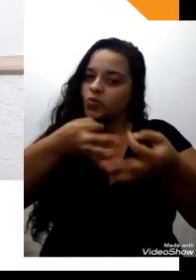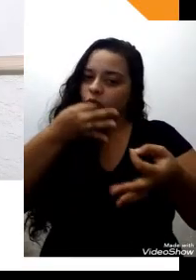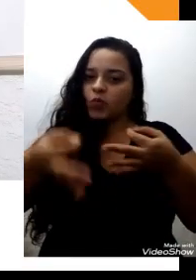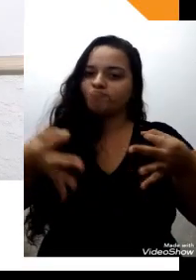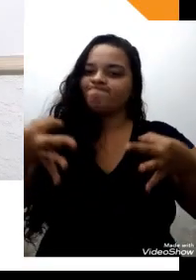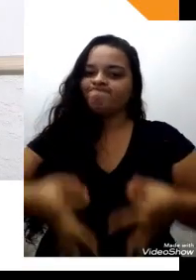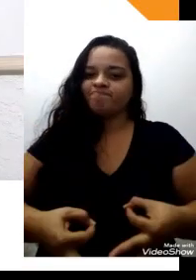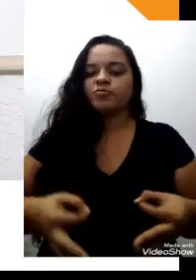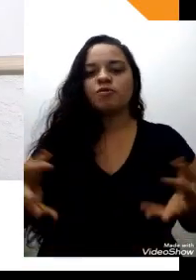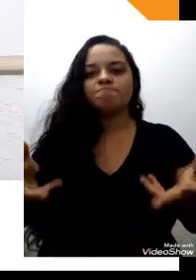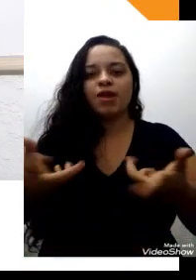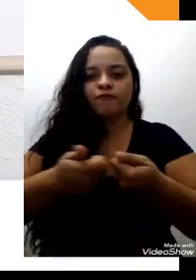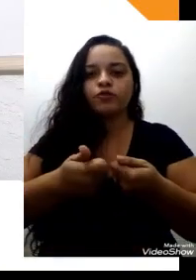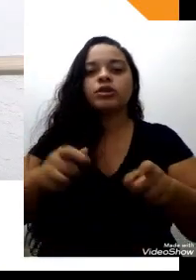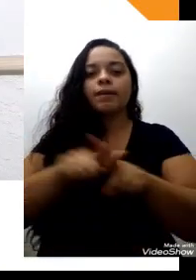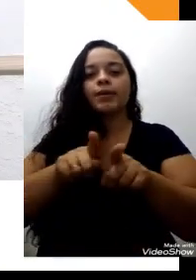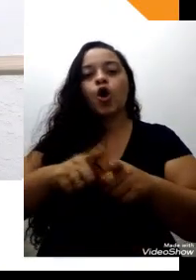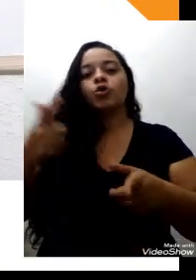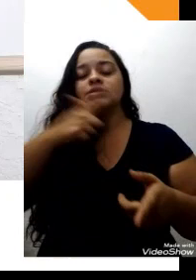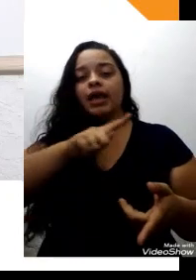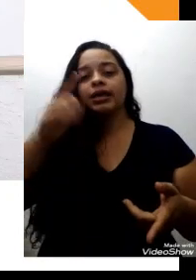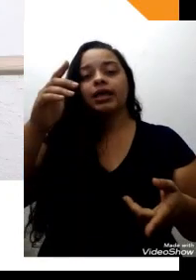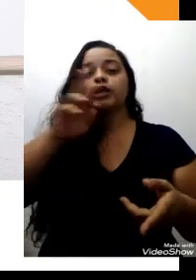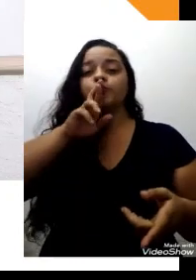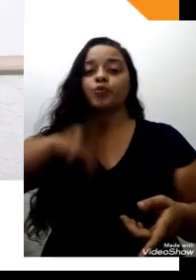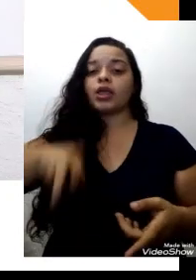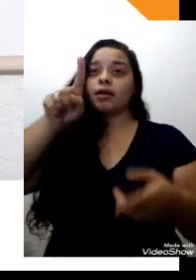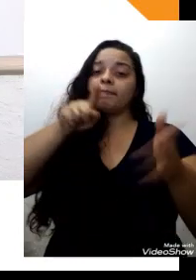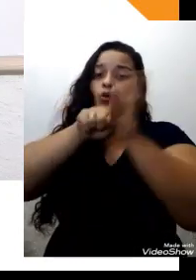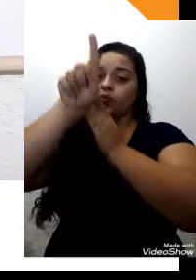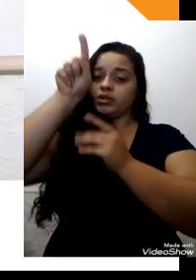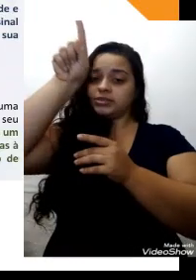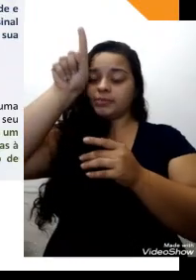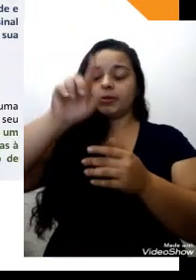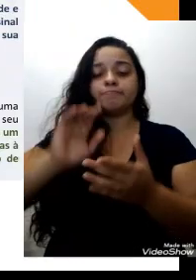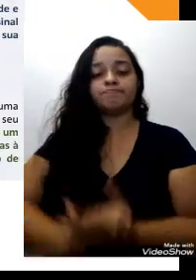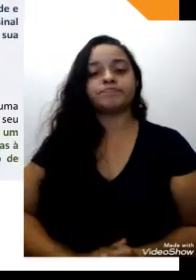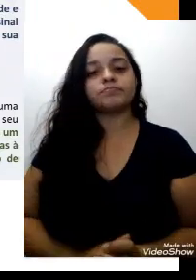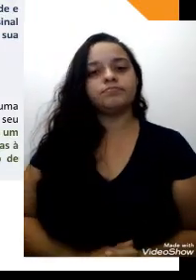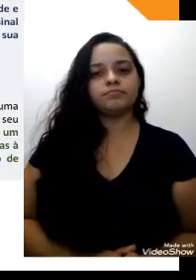argumentação sólida e que observe esse questionamento trazido logo no início.